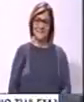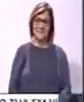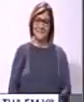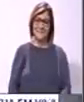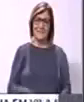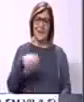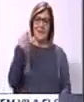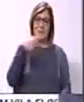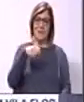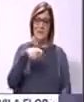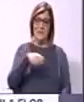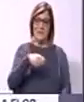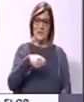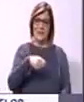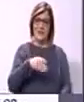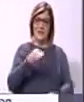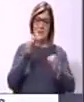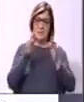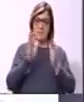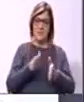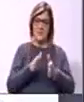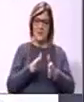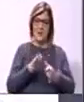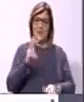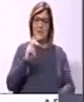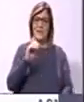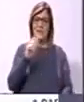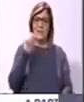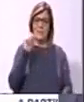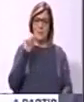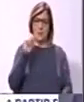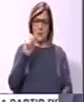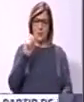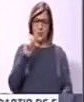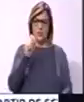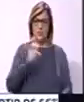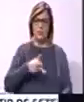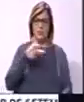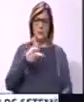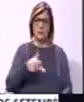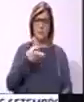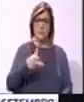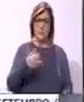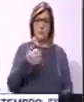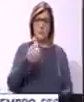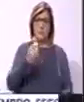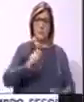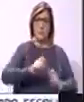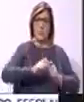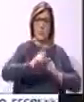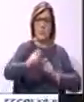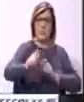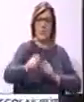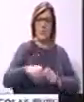O presidente precisou de quase 30 minutos para percorrer 50 metros.